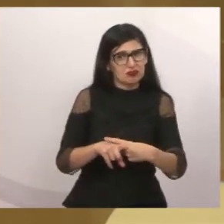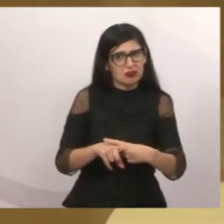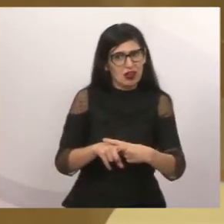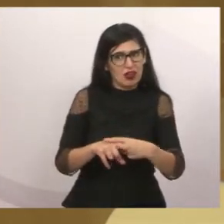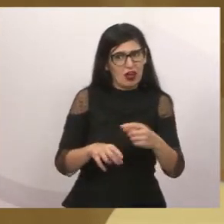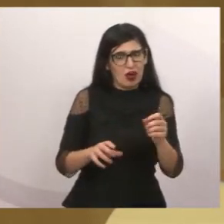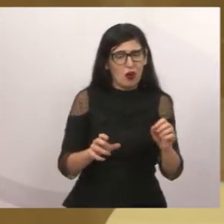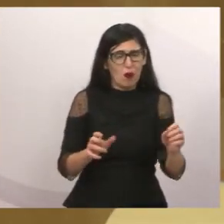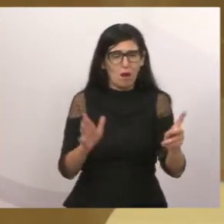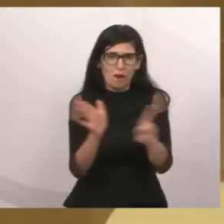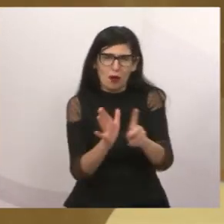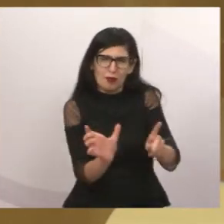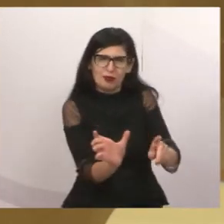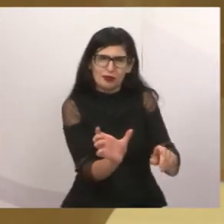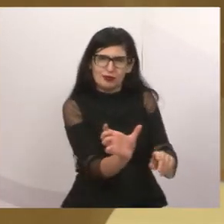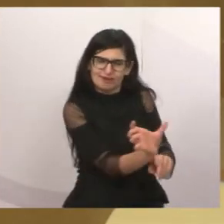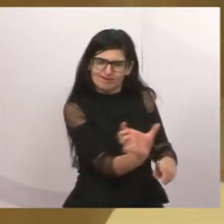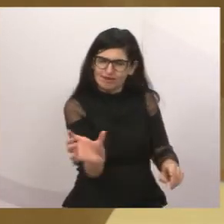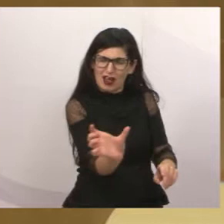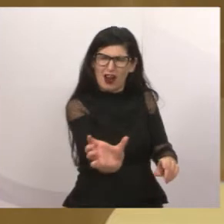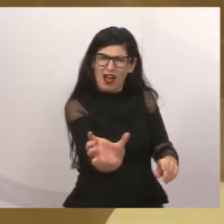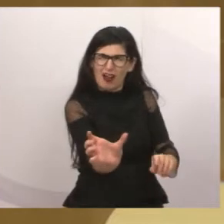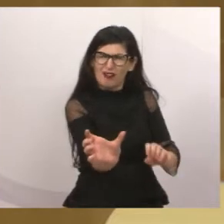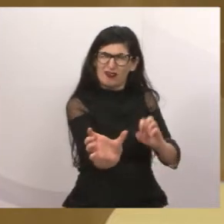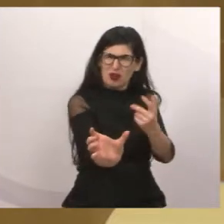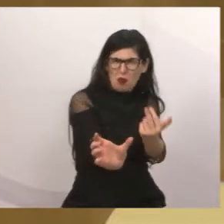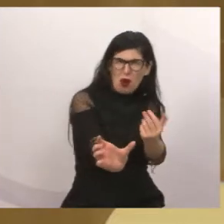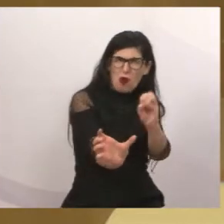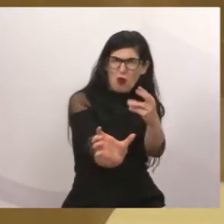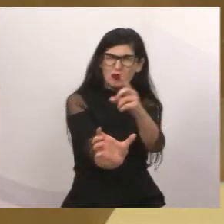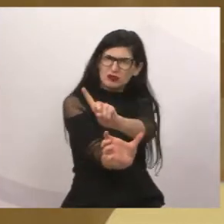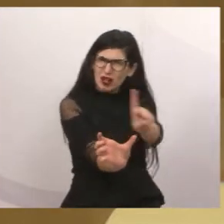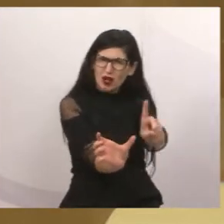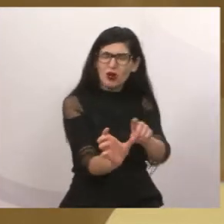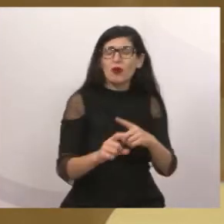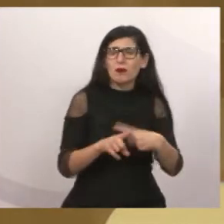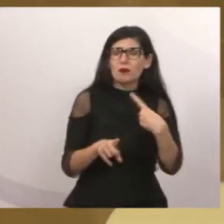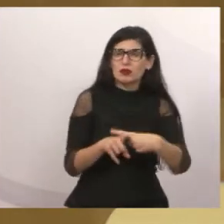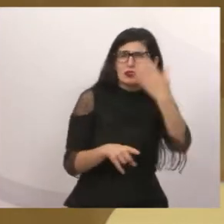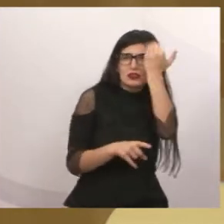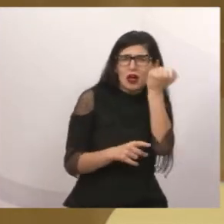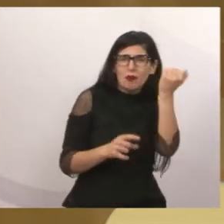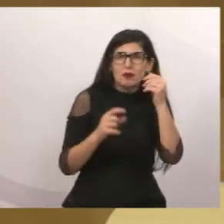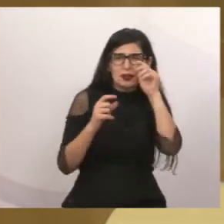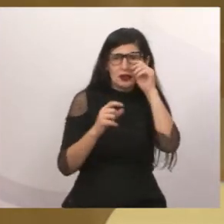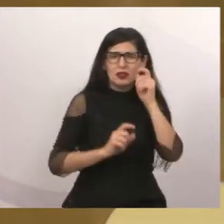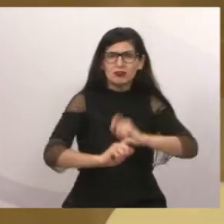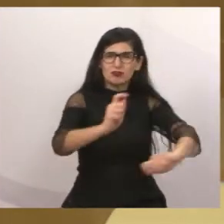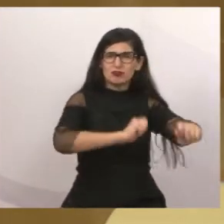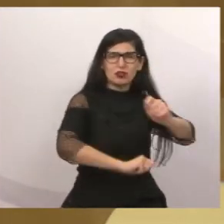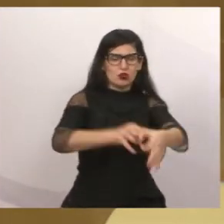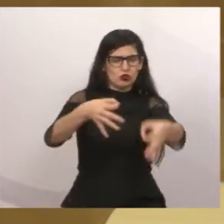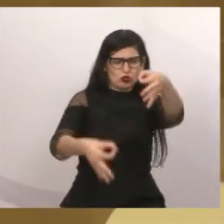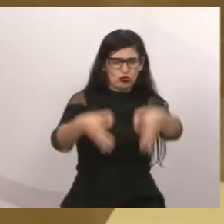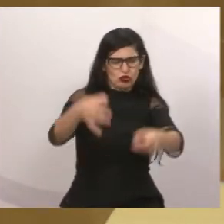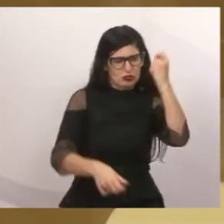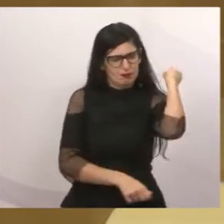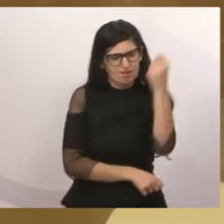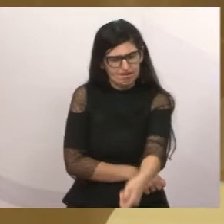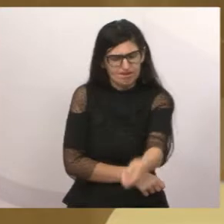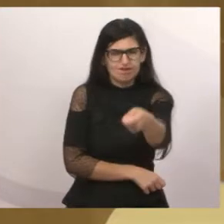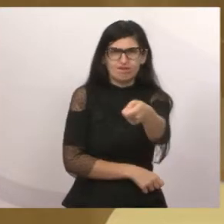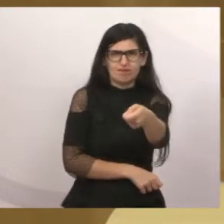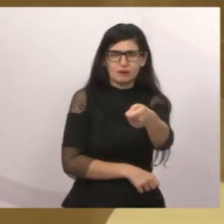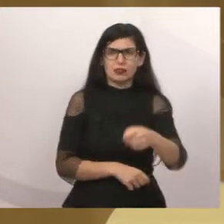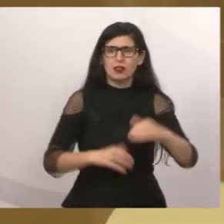mesmo sabendo que isso é uma cobrança do Tribunal de Contas, eu acho que valeria a pena ter uma